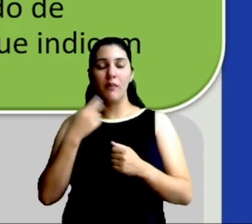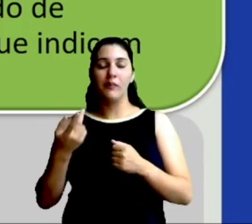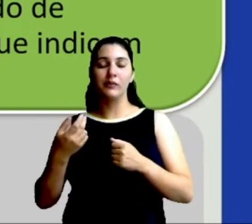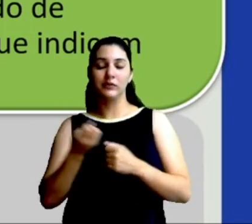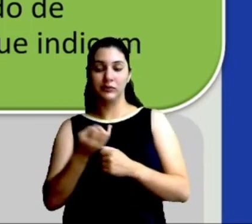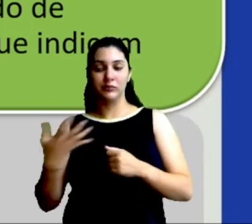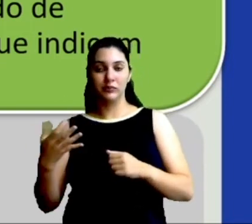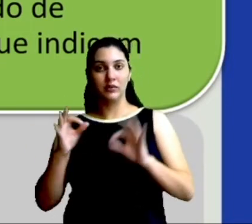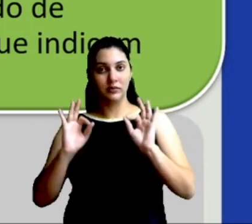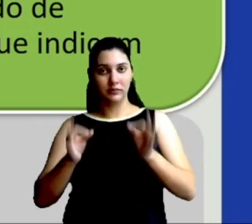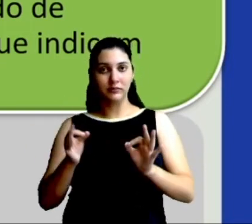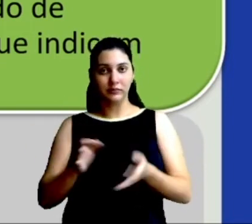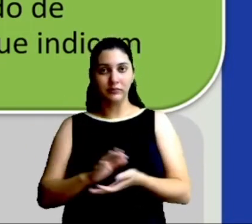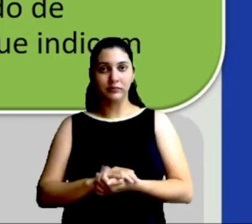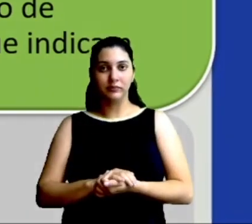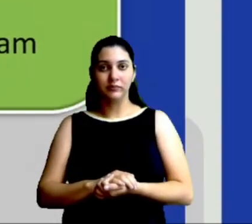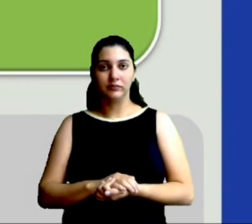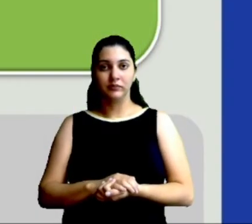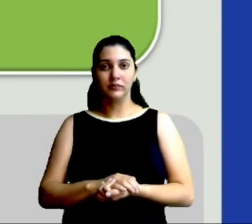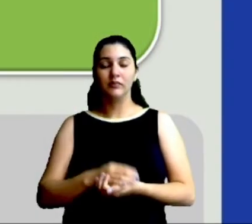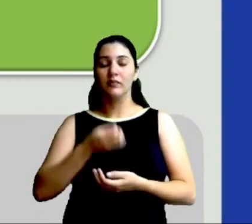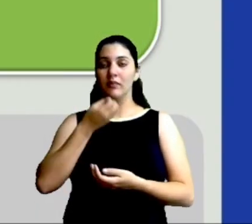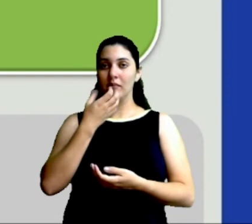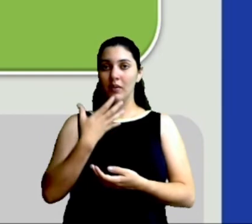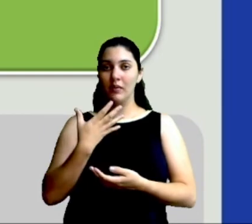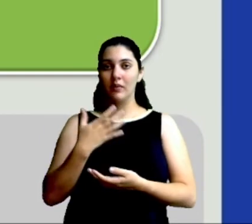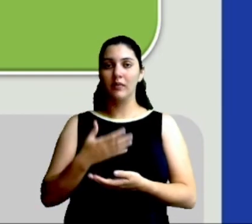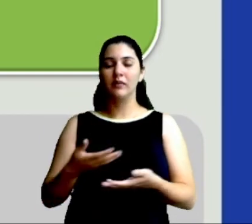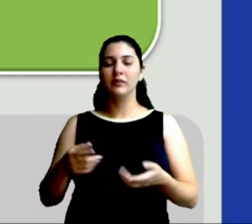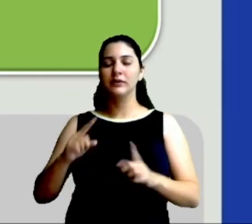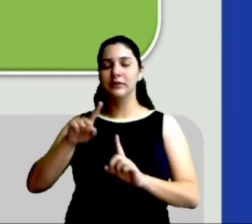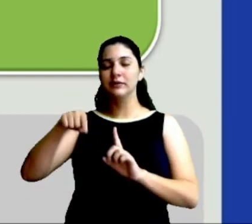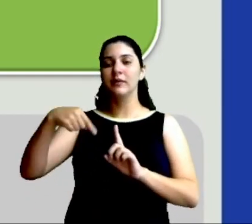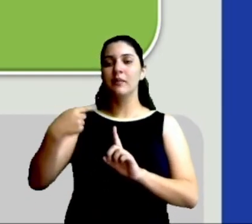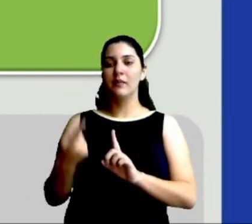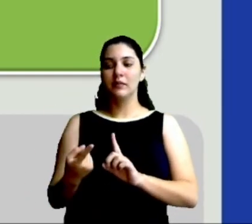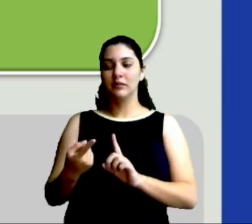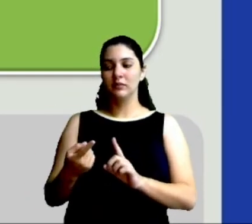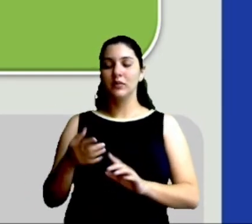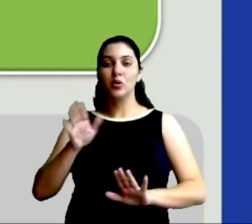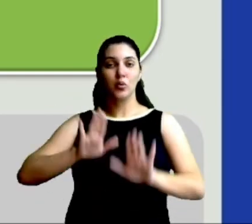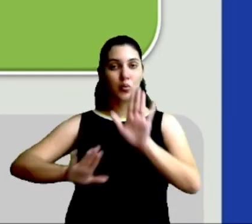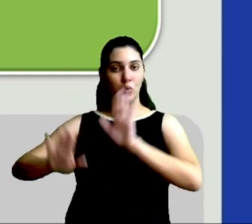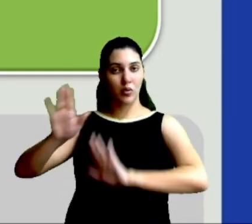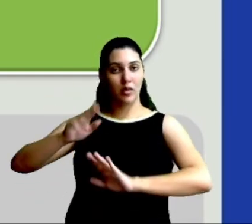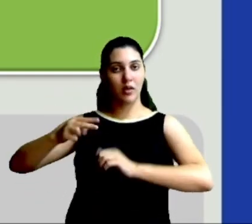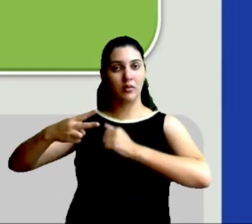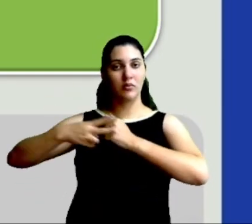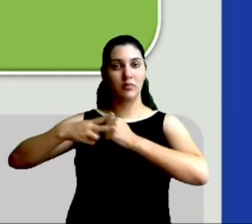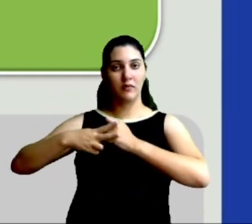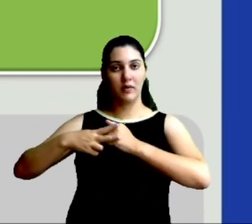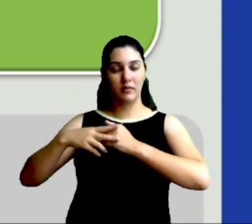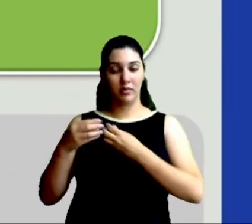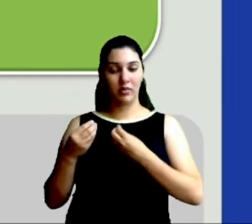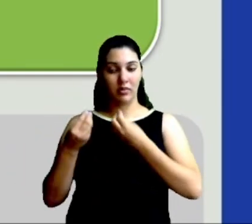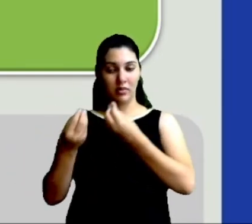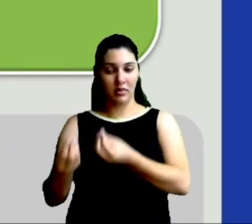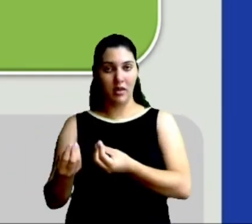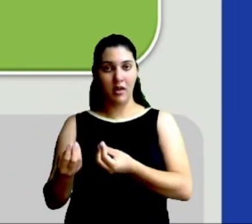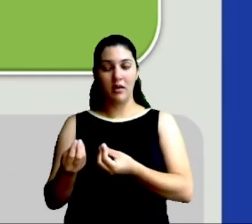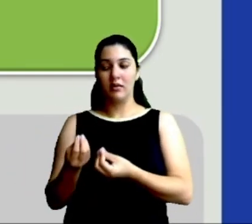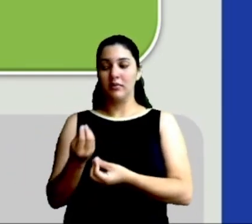plural. Certinho? Bom, e a próxima? Cuidado com os verbos dar, soar